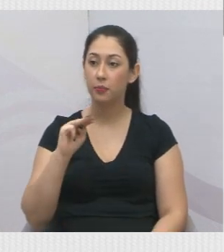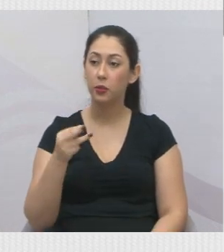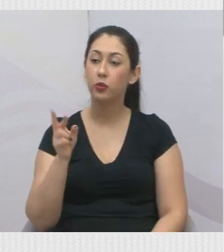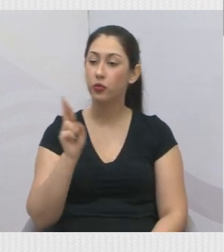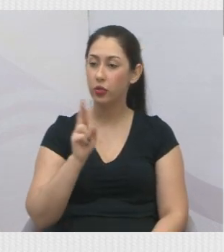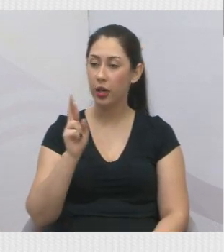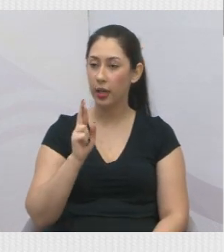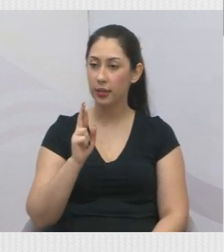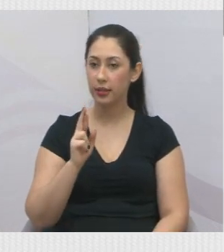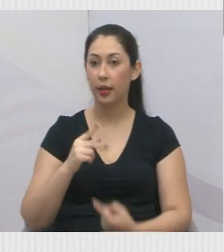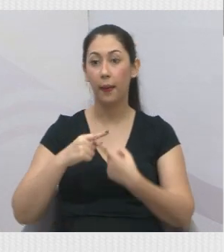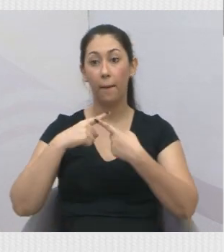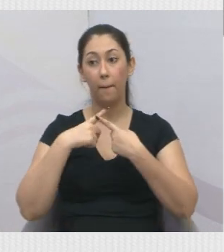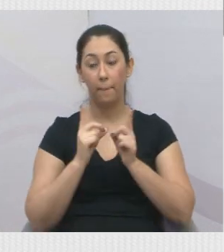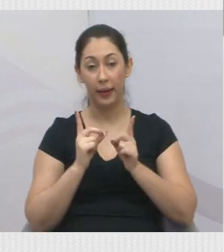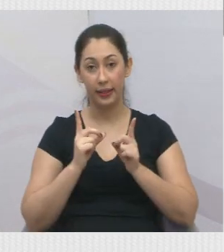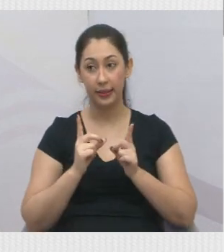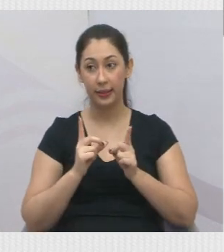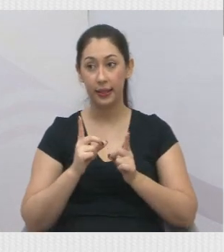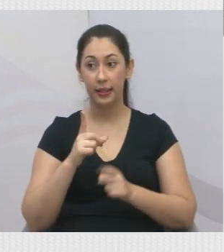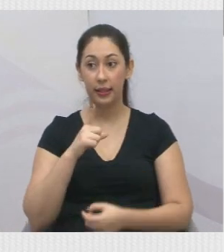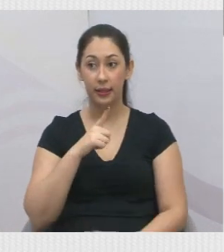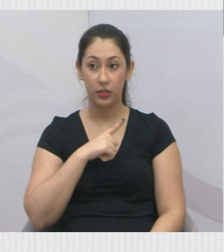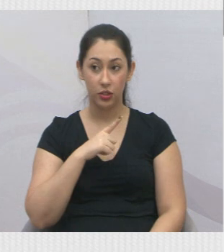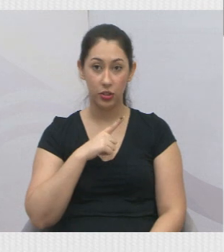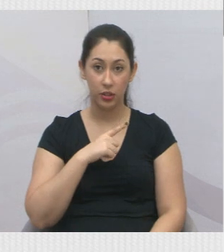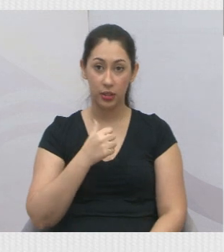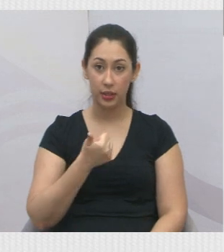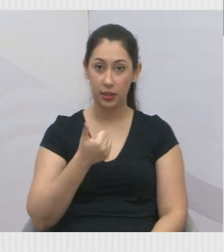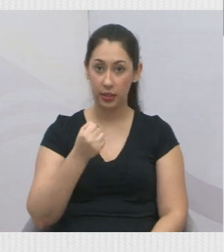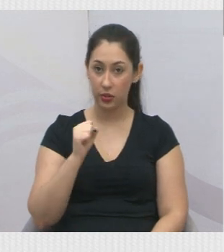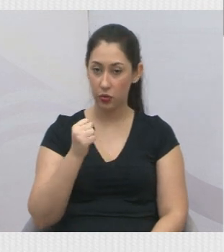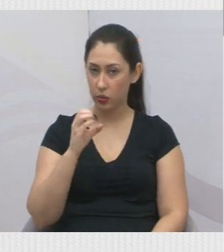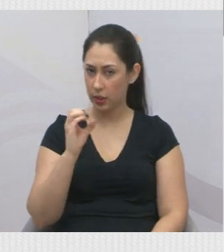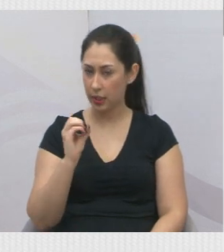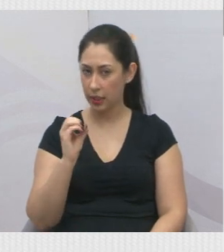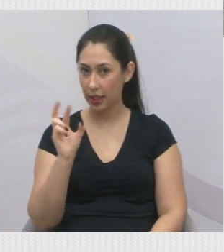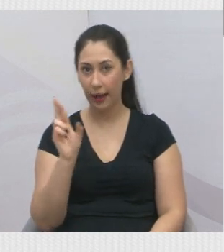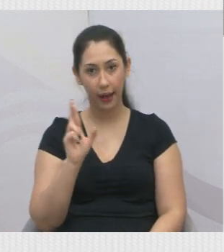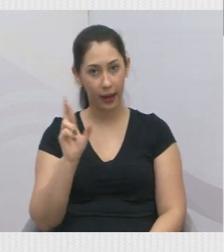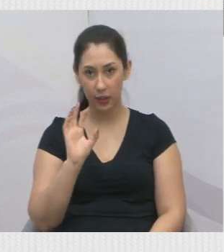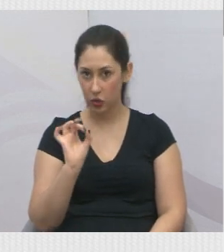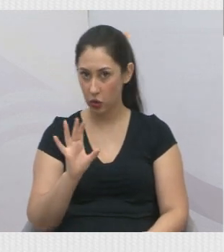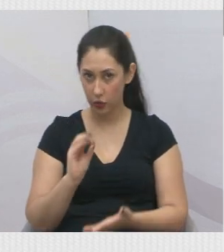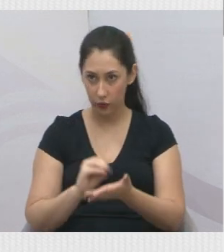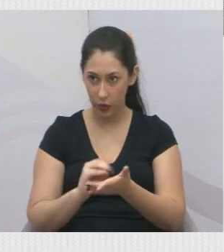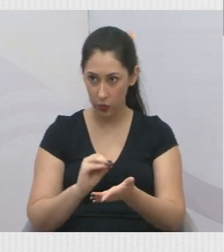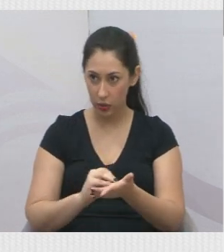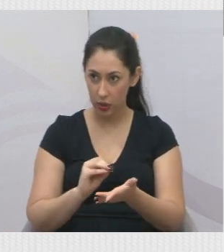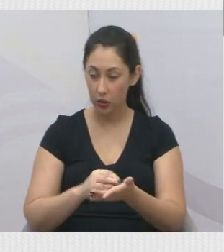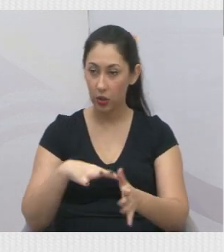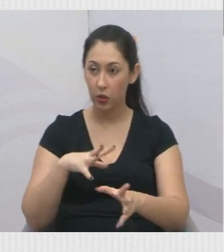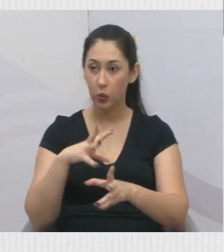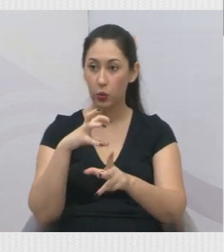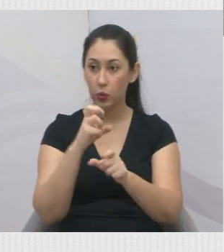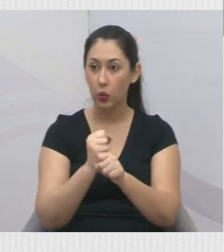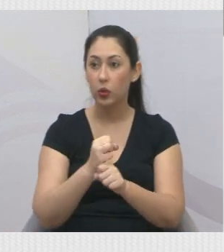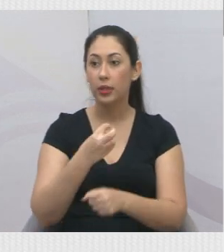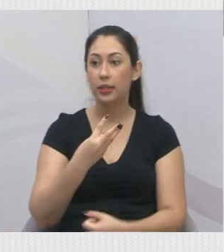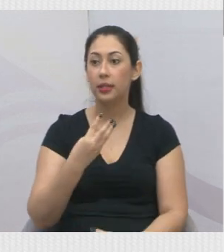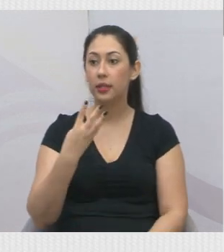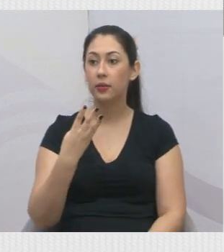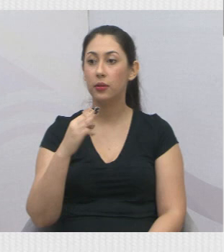R$ 34.401.369. Esta Casa Legislativa deixou R$ 180,00, que tinha uma pendência para pagar ainda esse ano, montante de